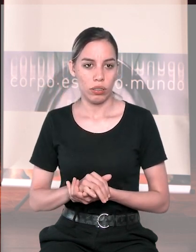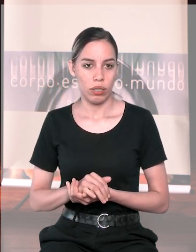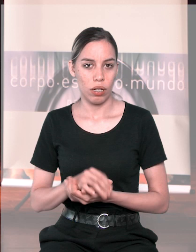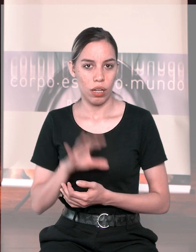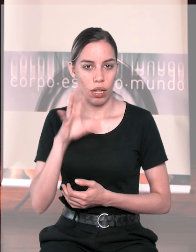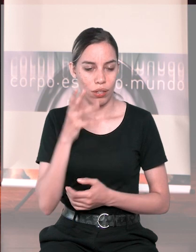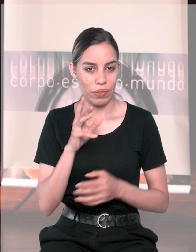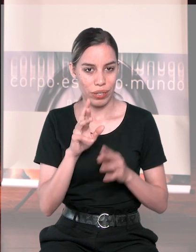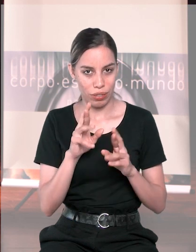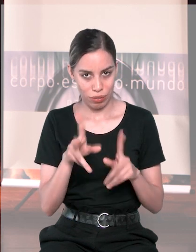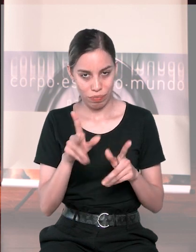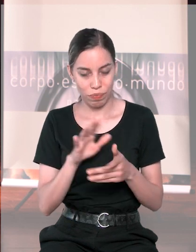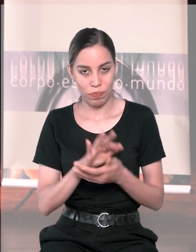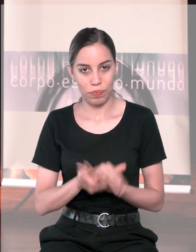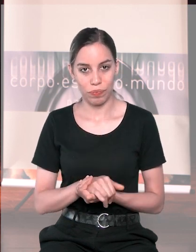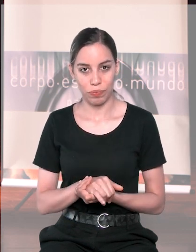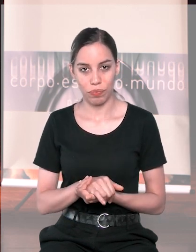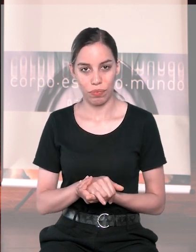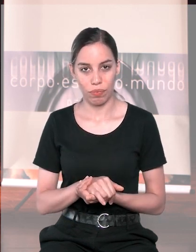essa dinâmica.